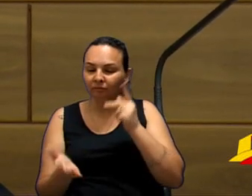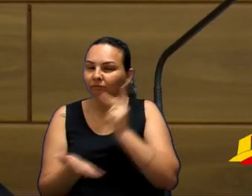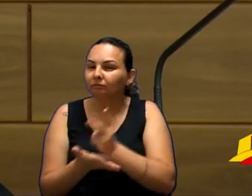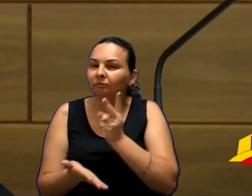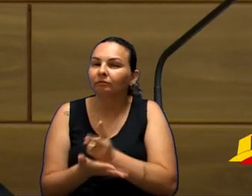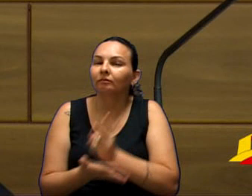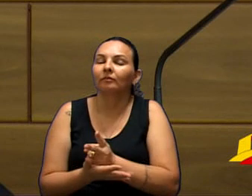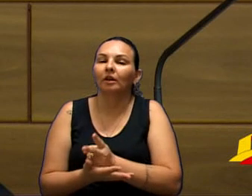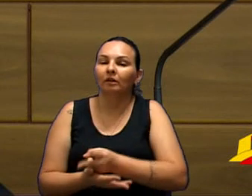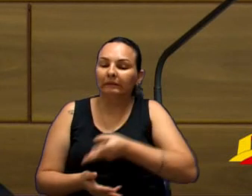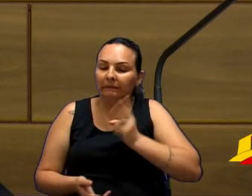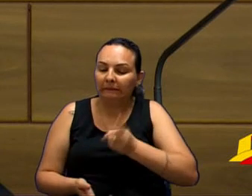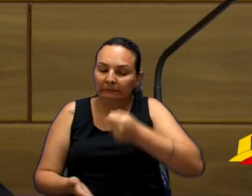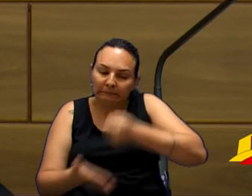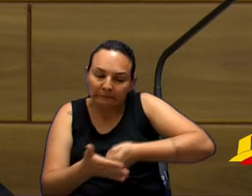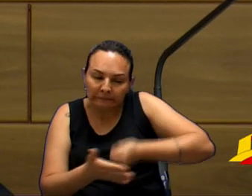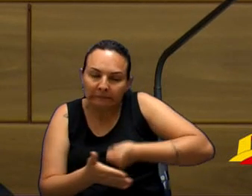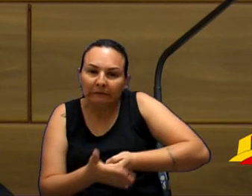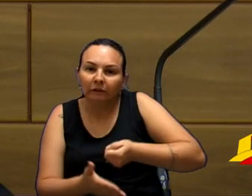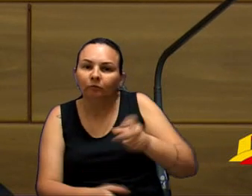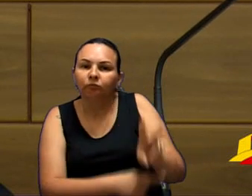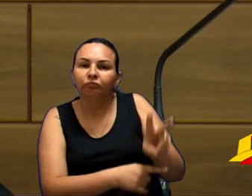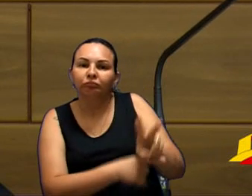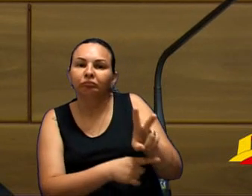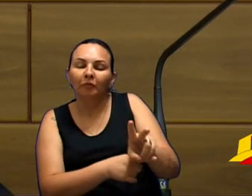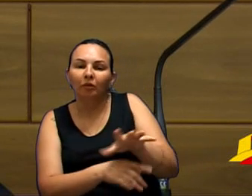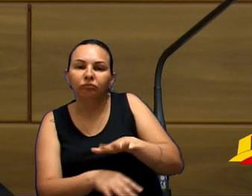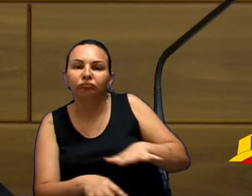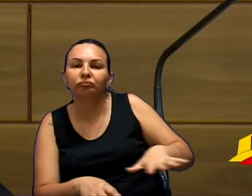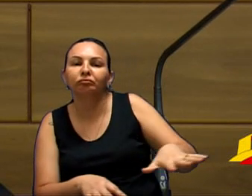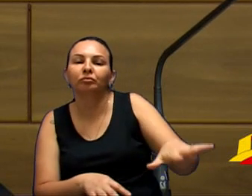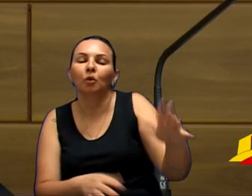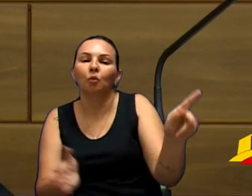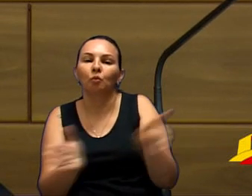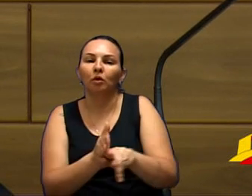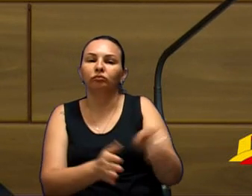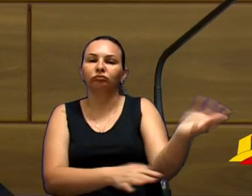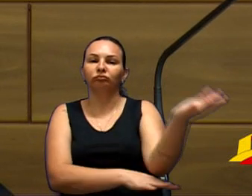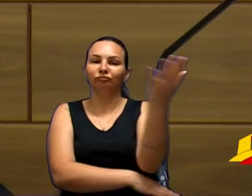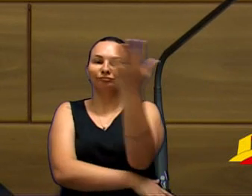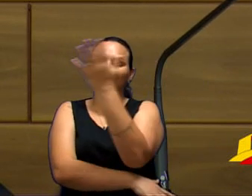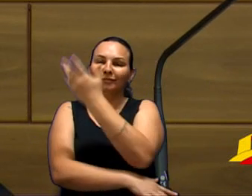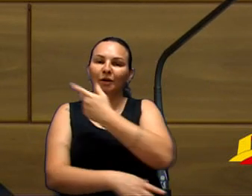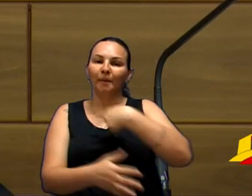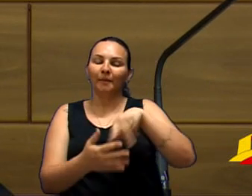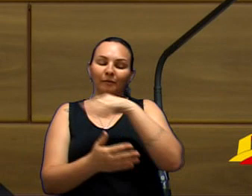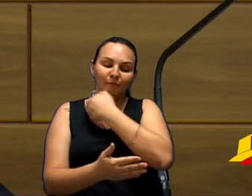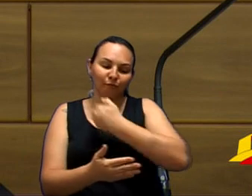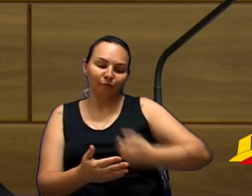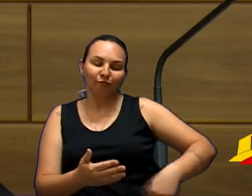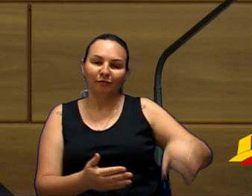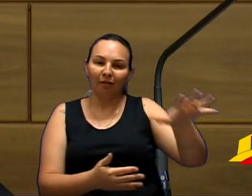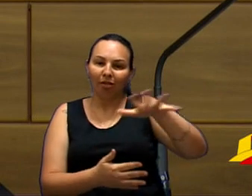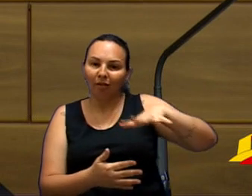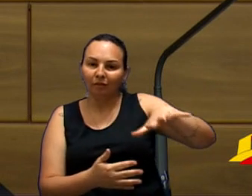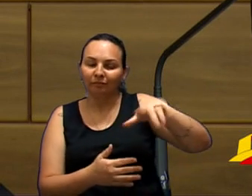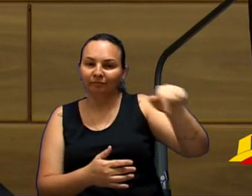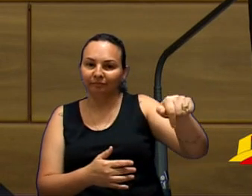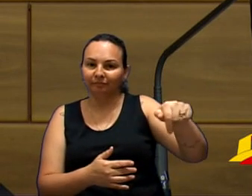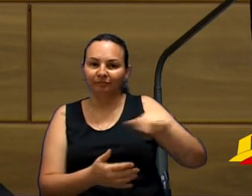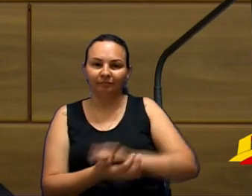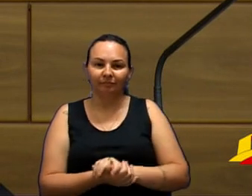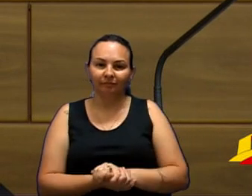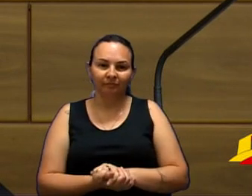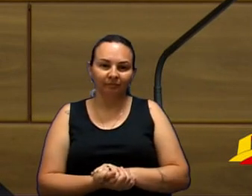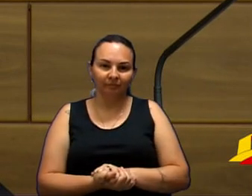batalhadores ali em prol da defesa do das questões ambientais relacionadas às áreas públicas daquele entorno acho que só